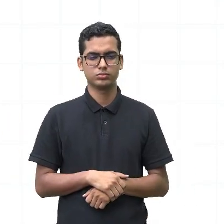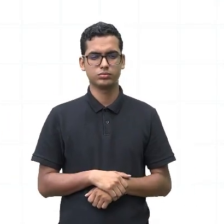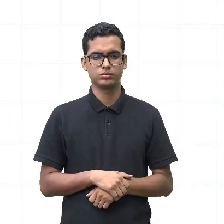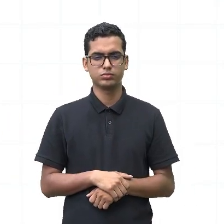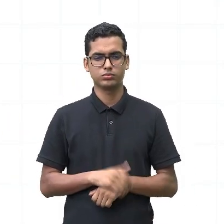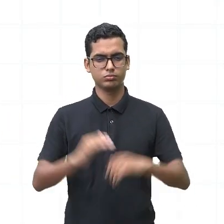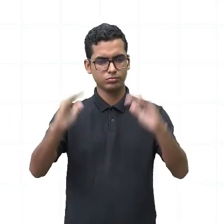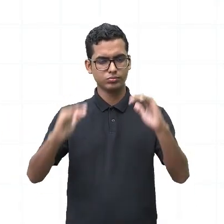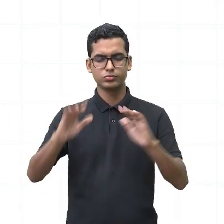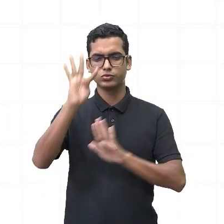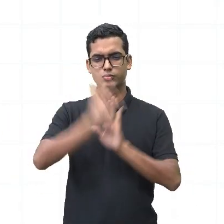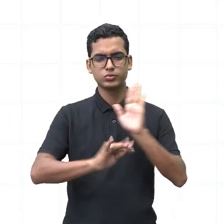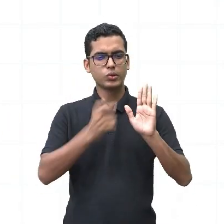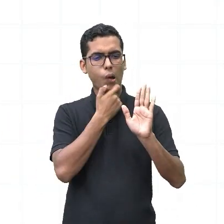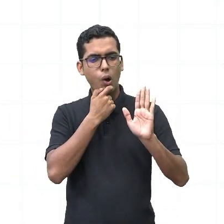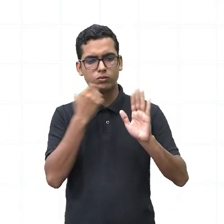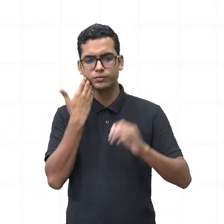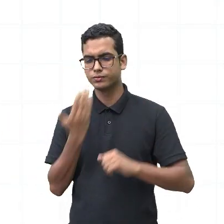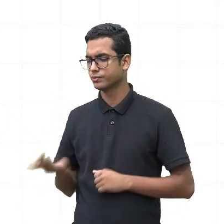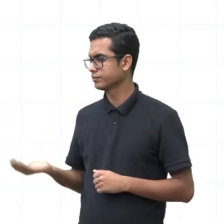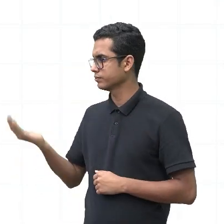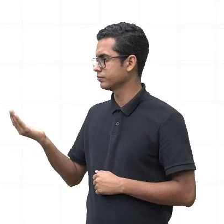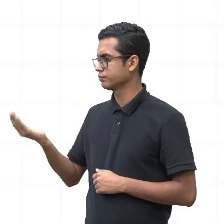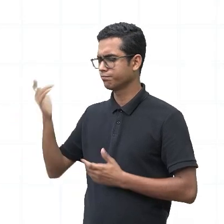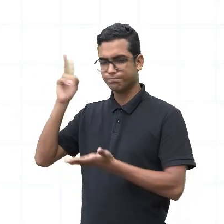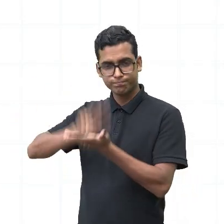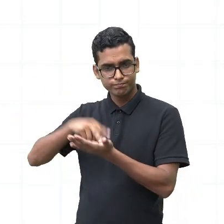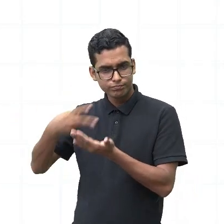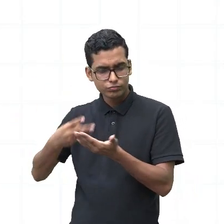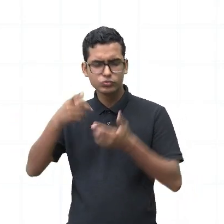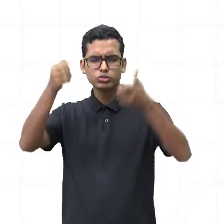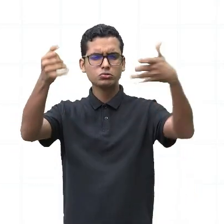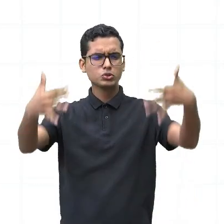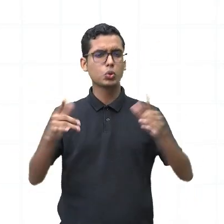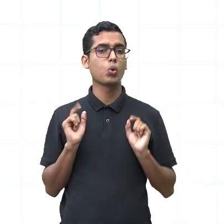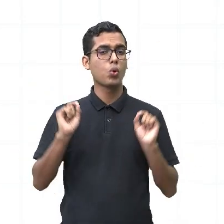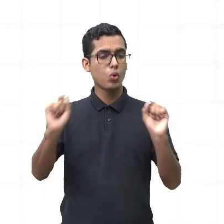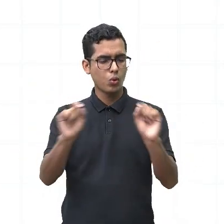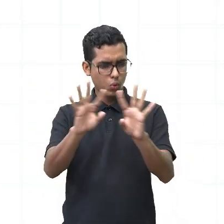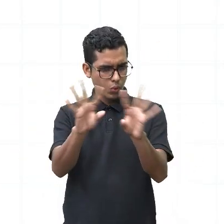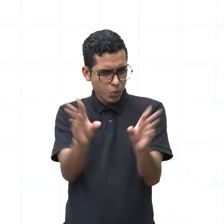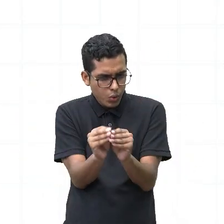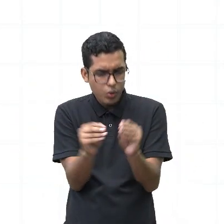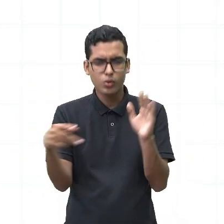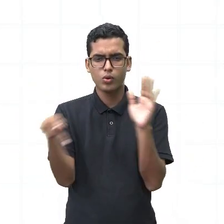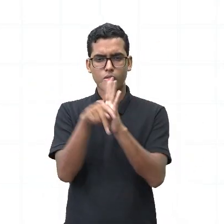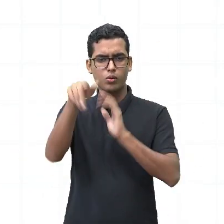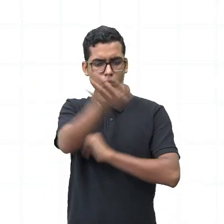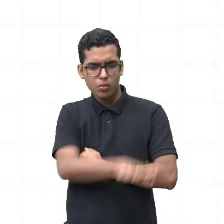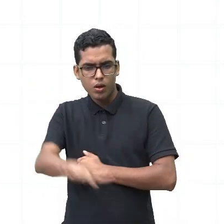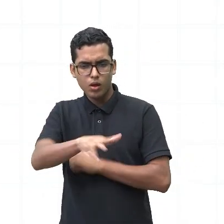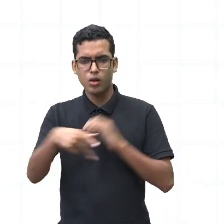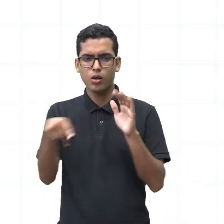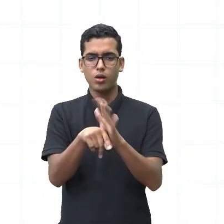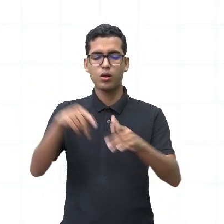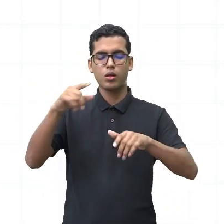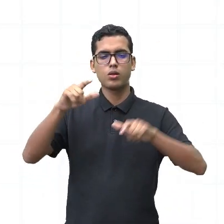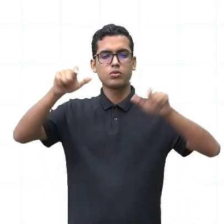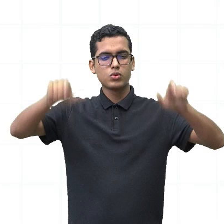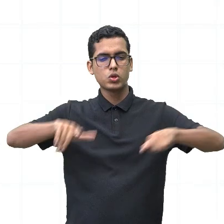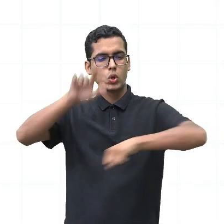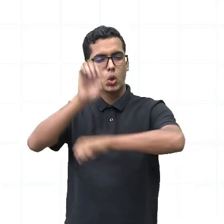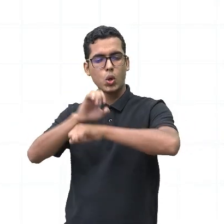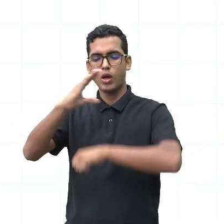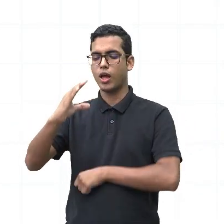leaving trails behind them. Ok? Então, está falando aqui que nessa área aí da Califórnia, não sei o que é